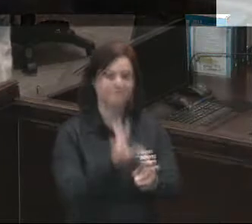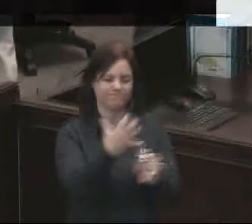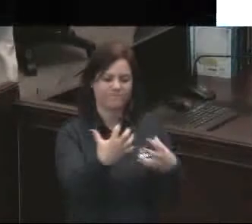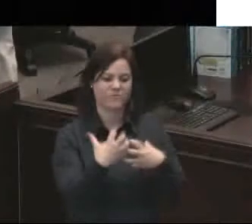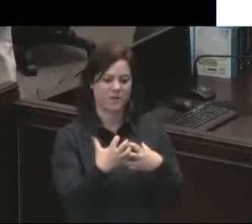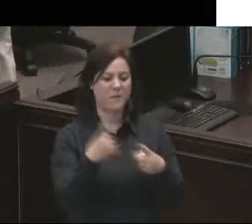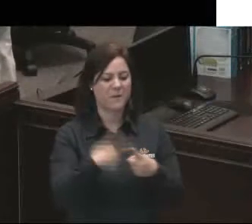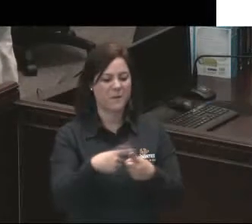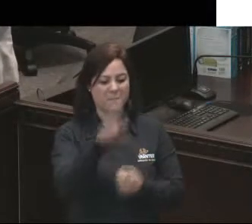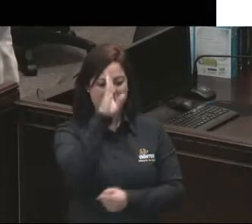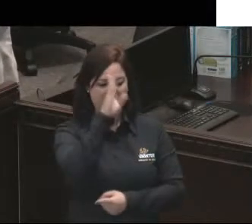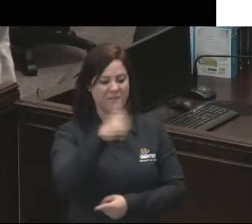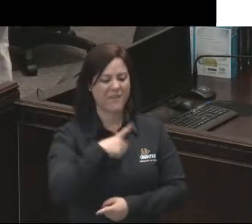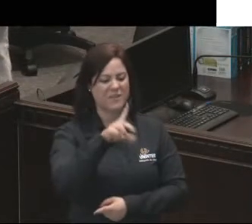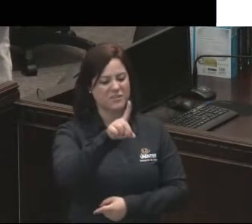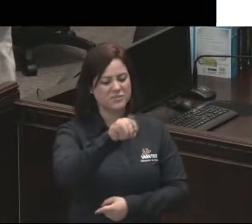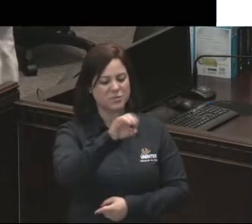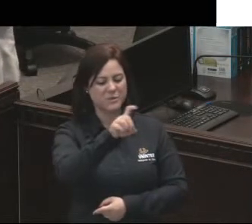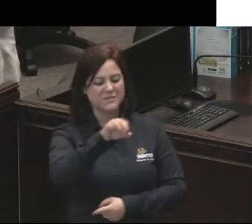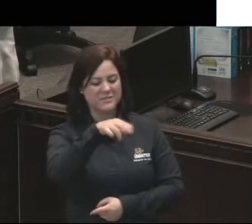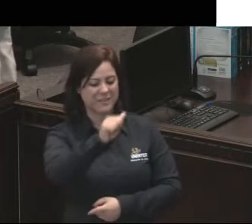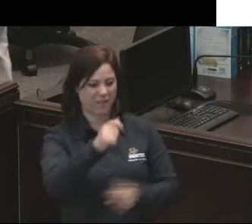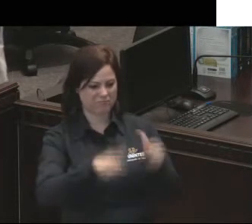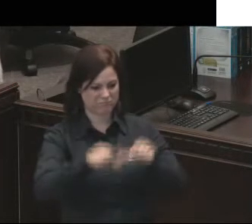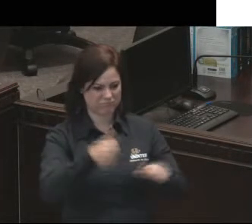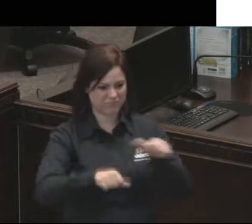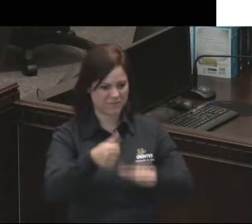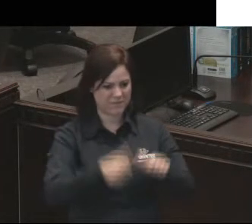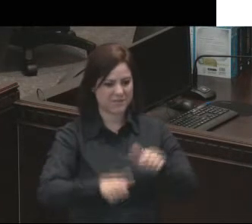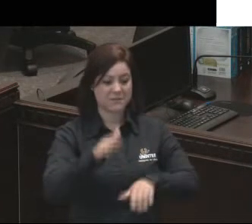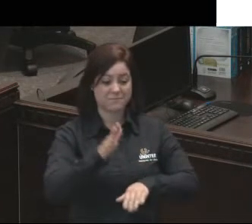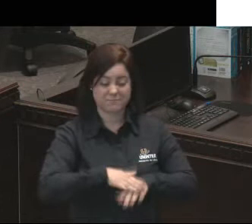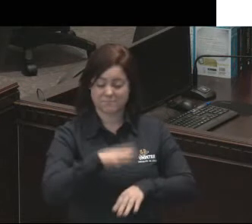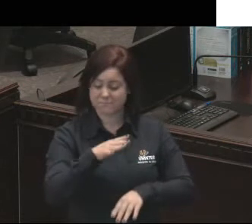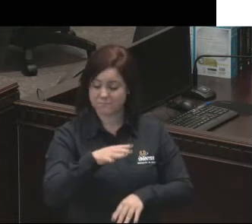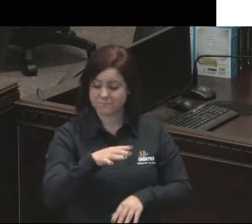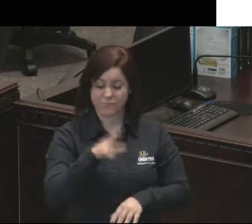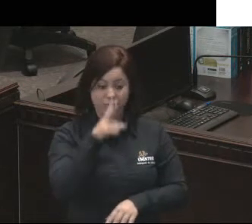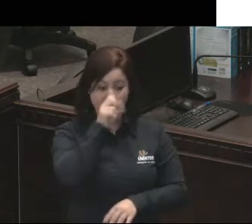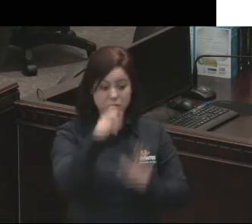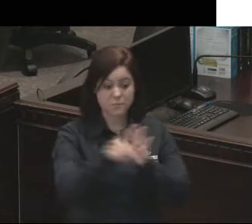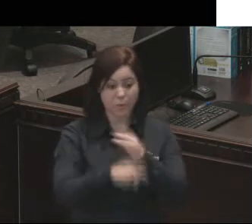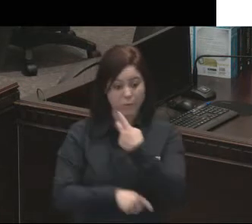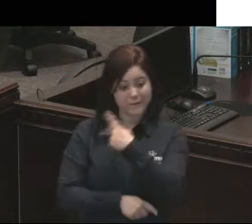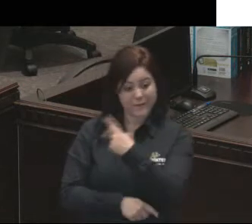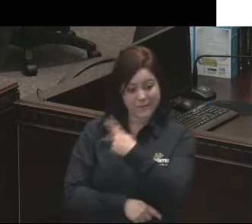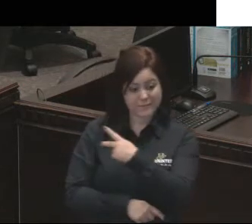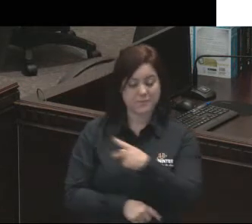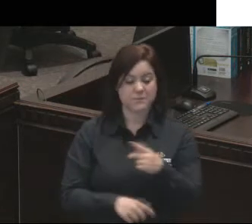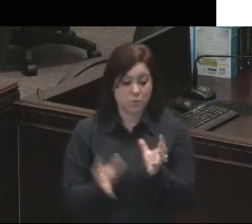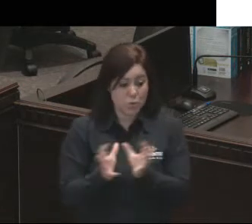tem um contaminante que é dioxina. Então, a dioxina é o mais tóxico, né, desses produtos, porque eles não